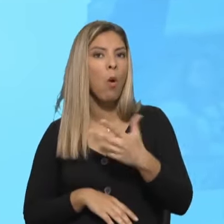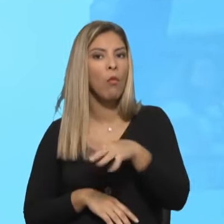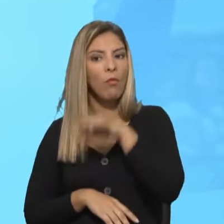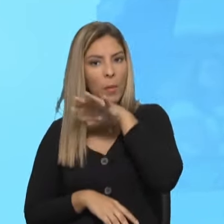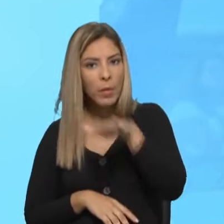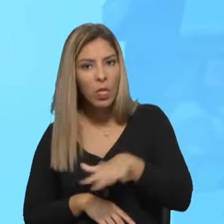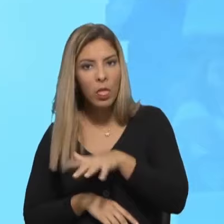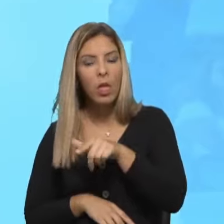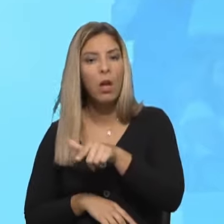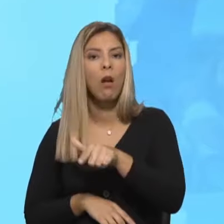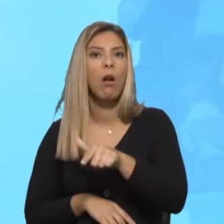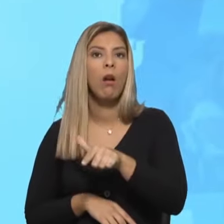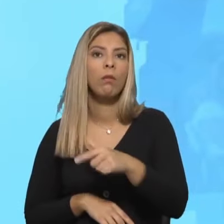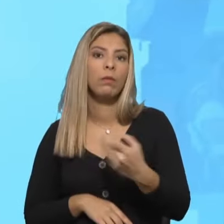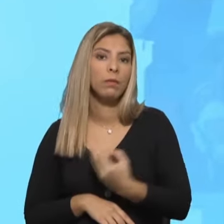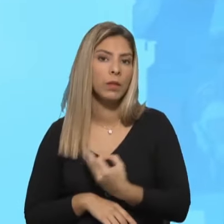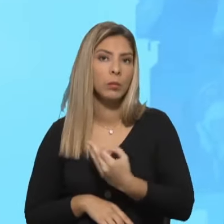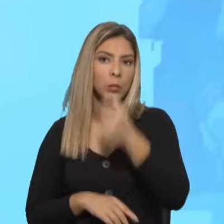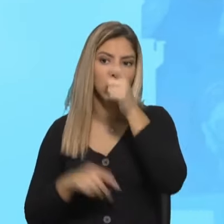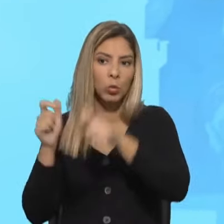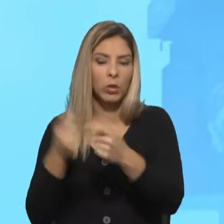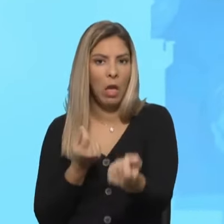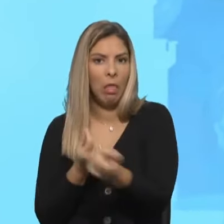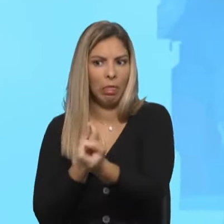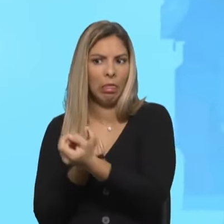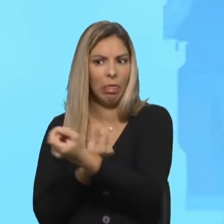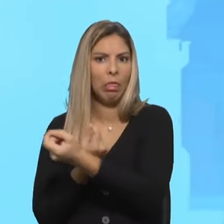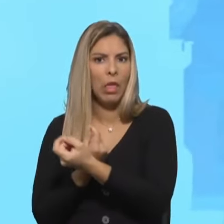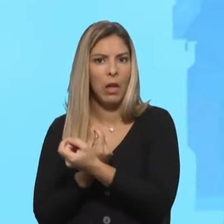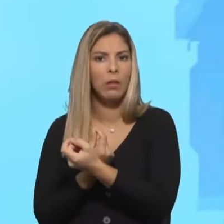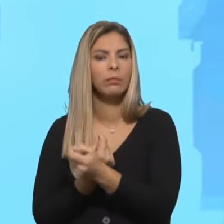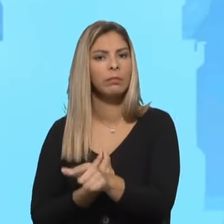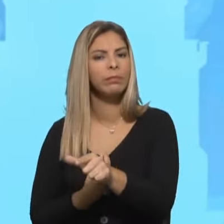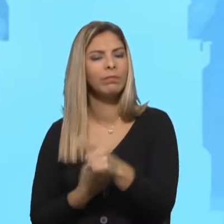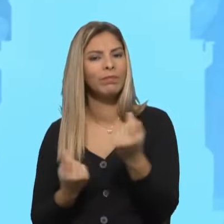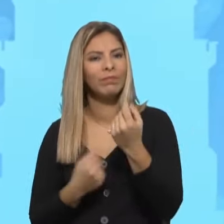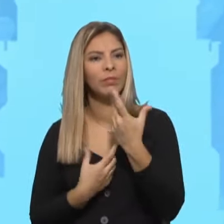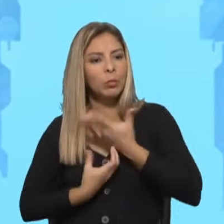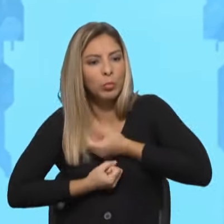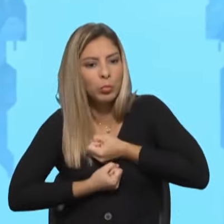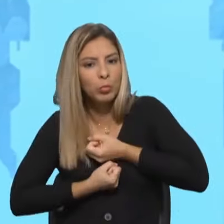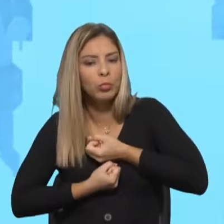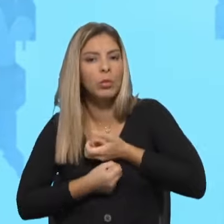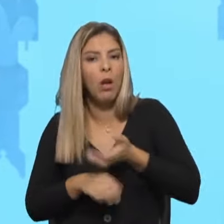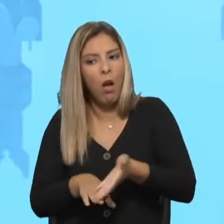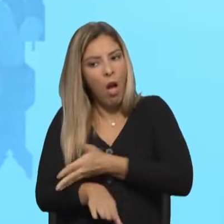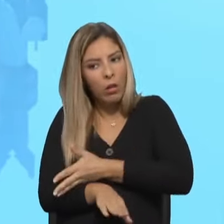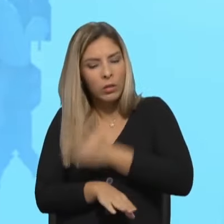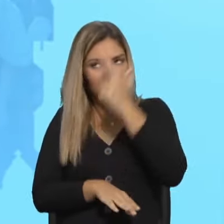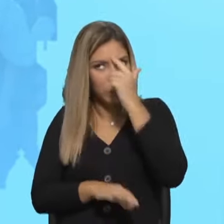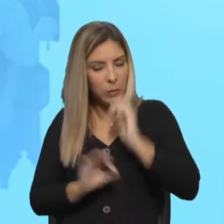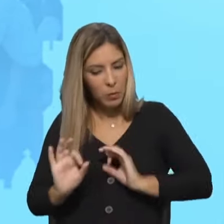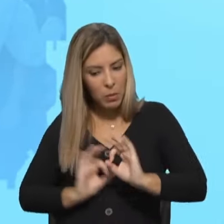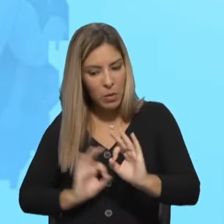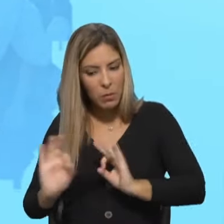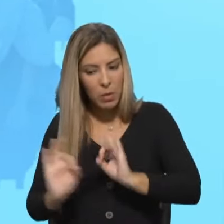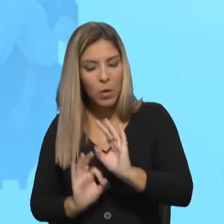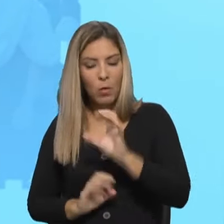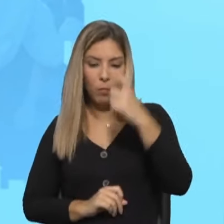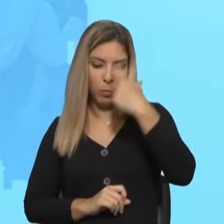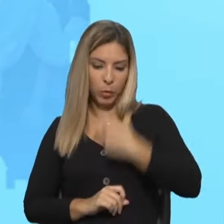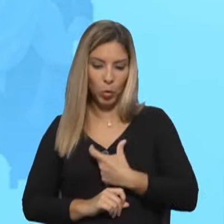quadro quem diz família diz pessoas próximas Portanto o luto deve ser trabalhado o luto antecipatório deve ser trabalhado nessas duas dimensões na